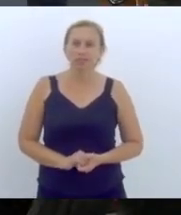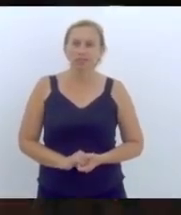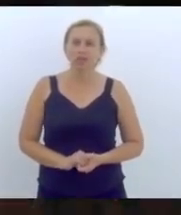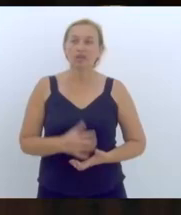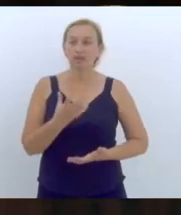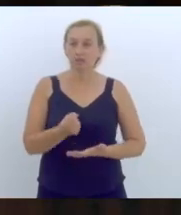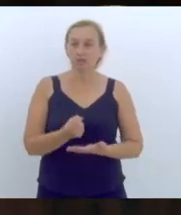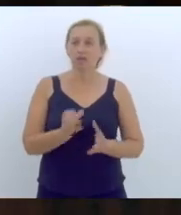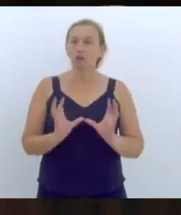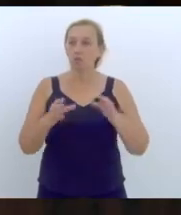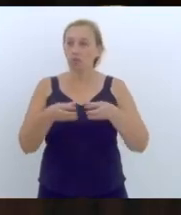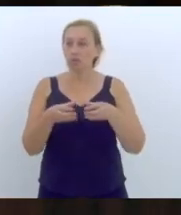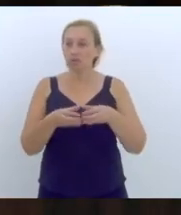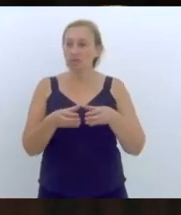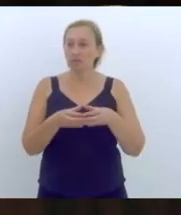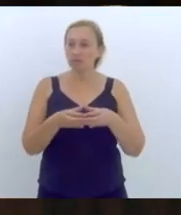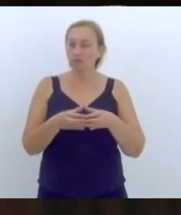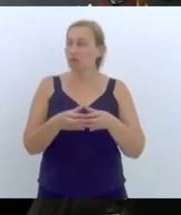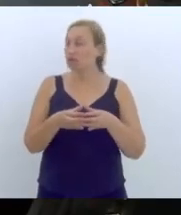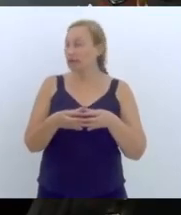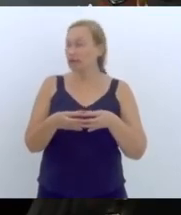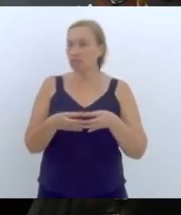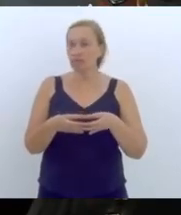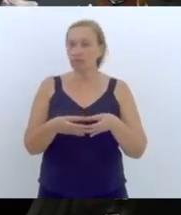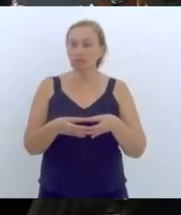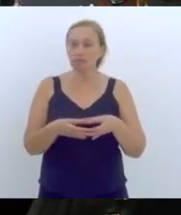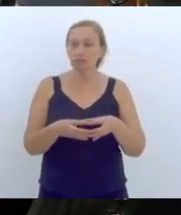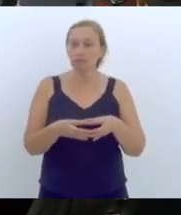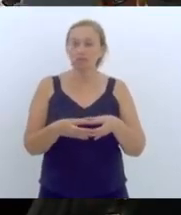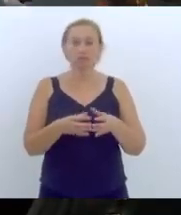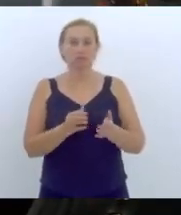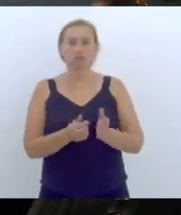Pela Comissão de Educação, deputado Alan Lopes.